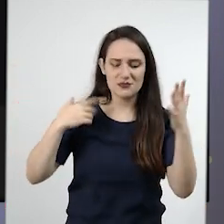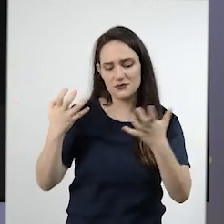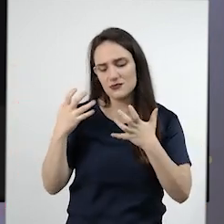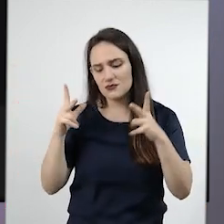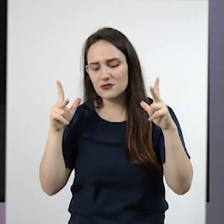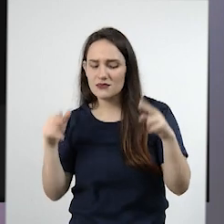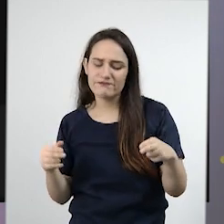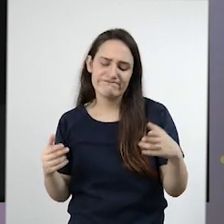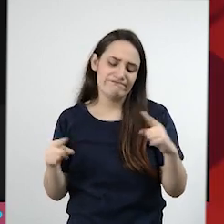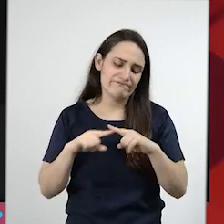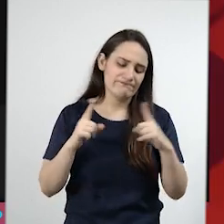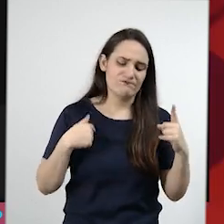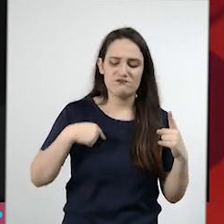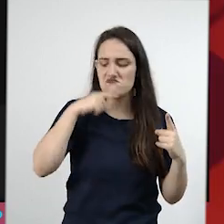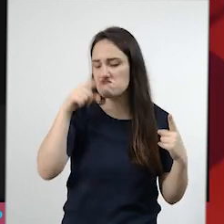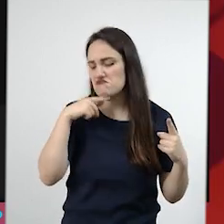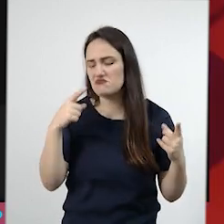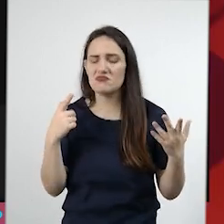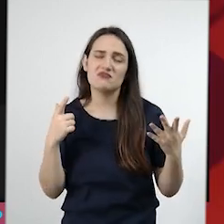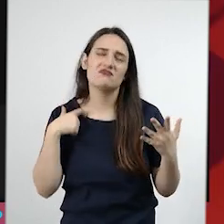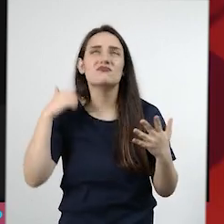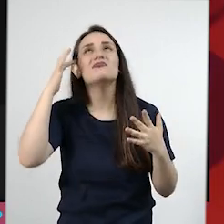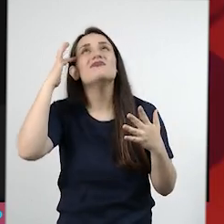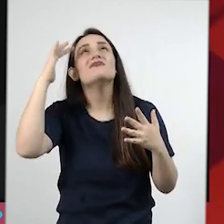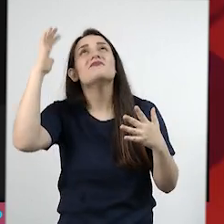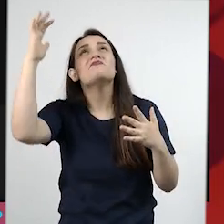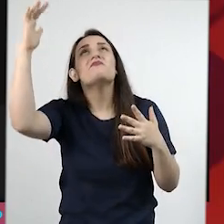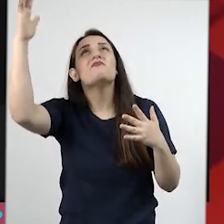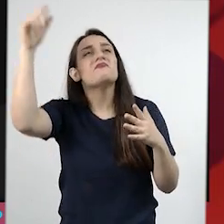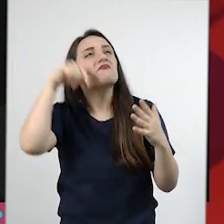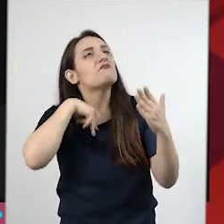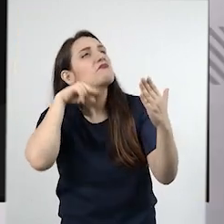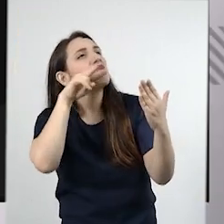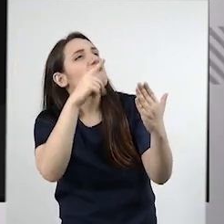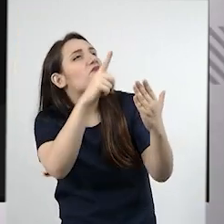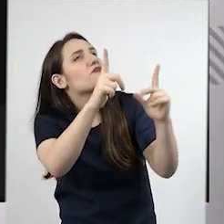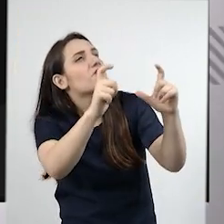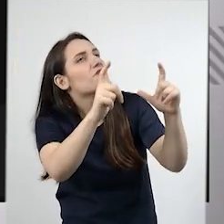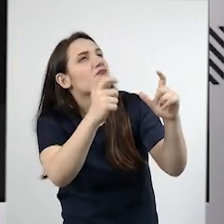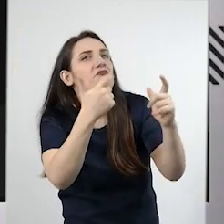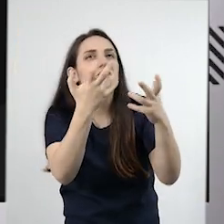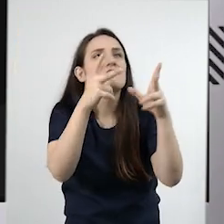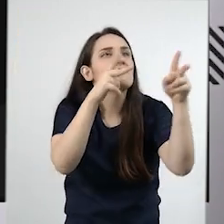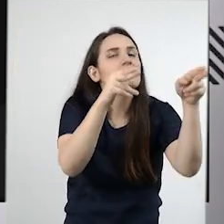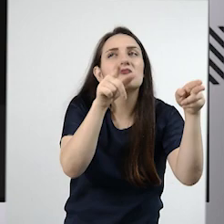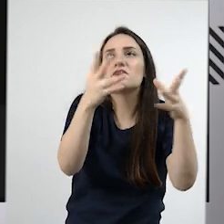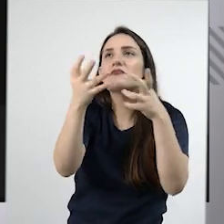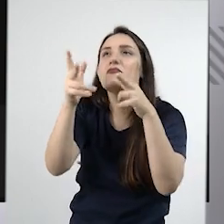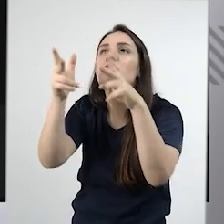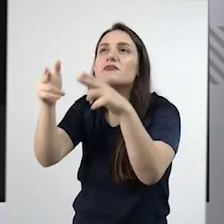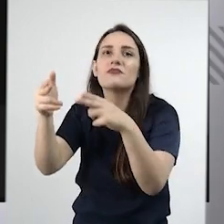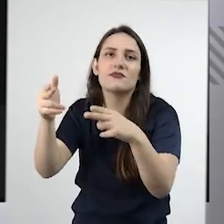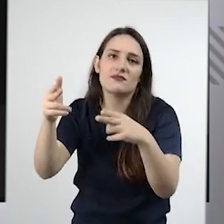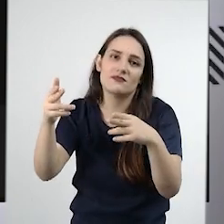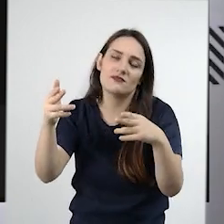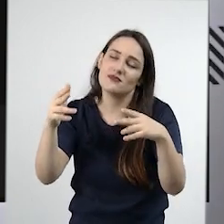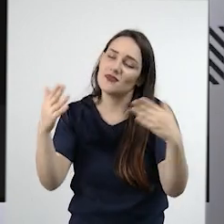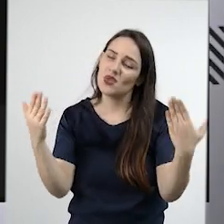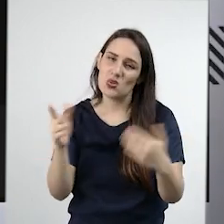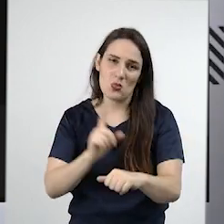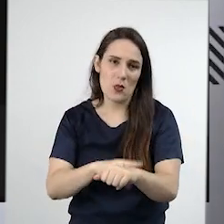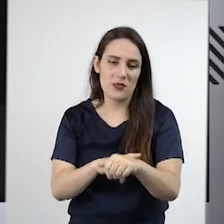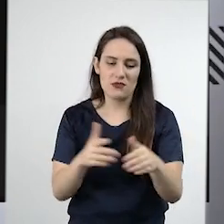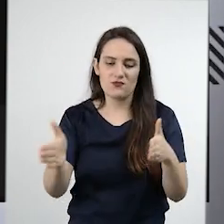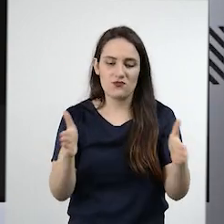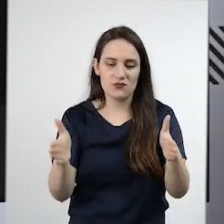dentro daquela postagem ou do que o amigo está vendo. E, de fato, a adolescência é o momento de desenvolvimento